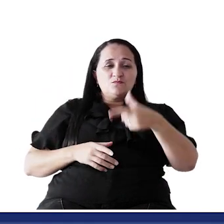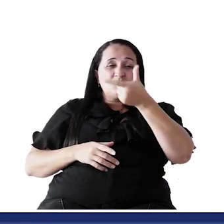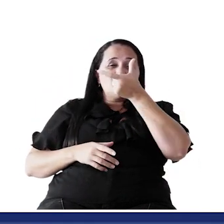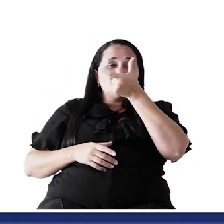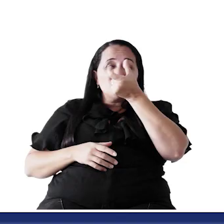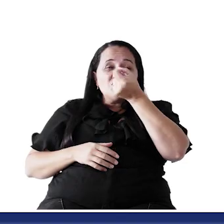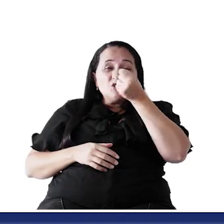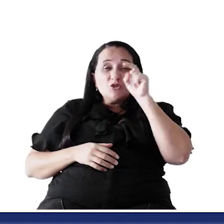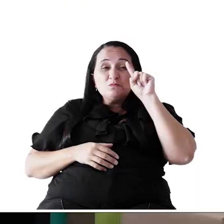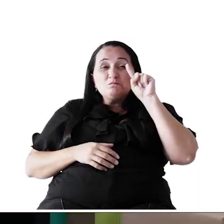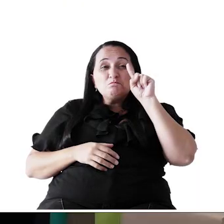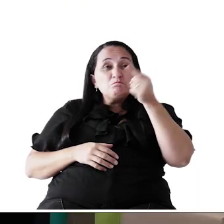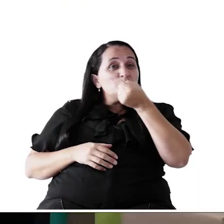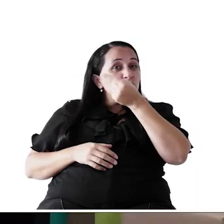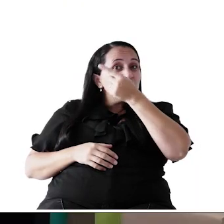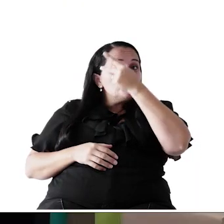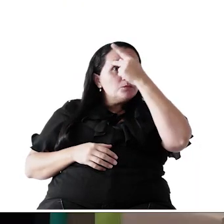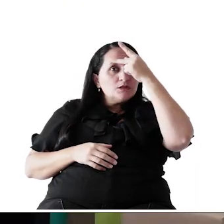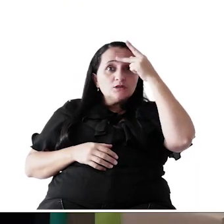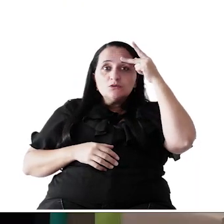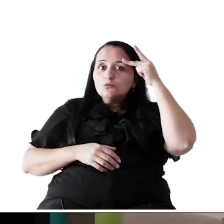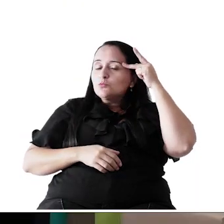mil estudantes.